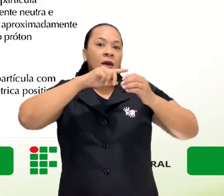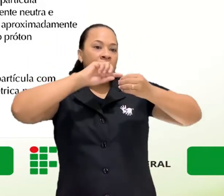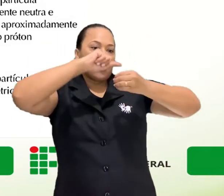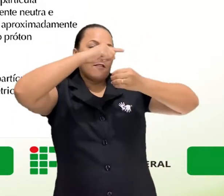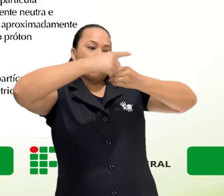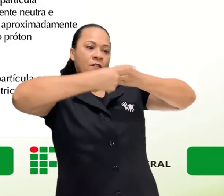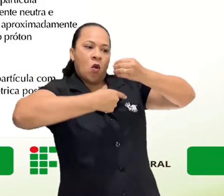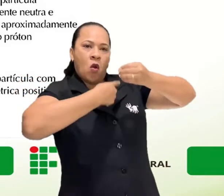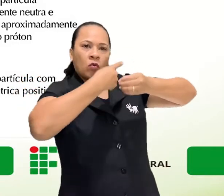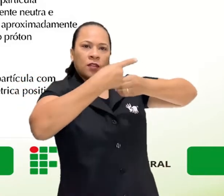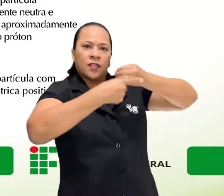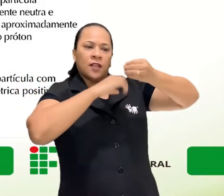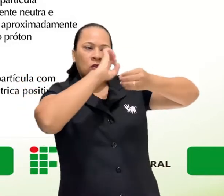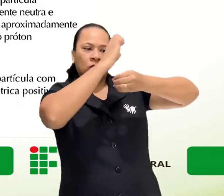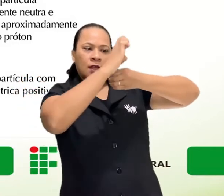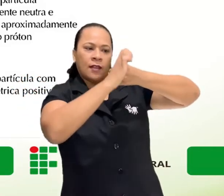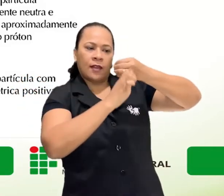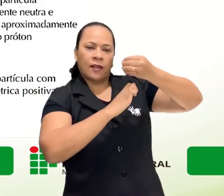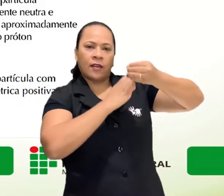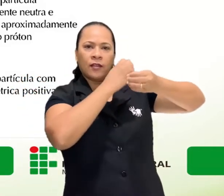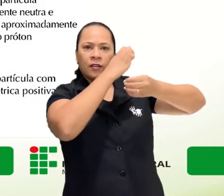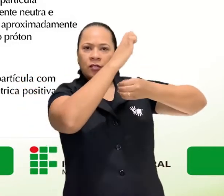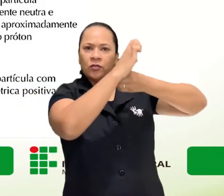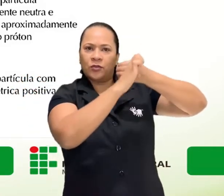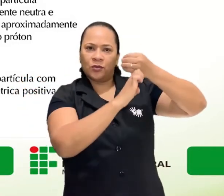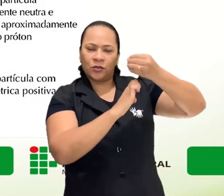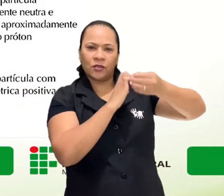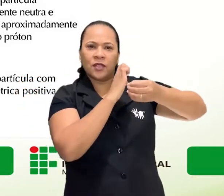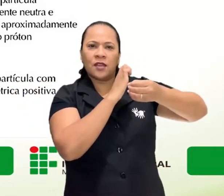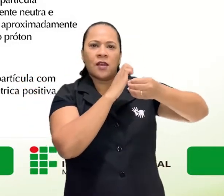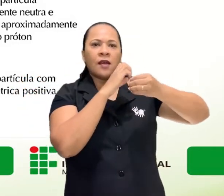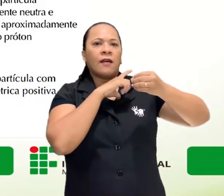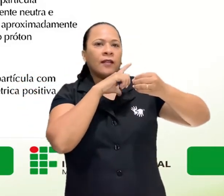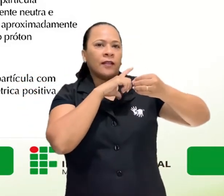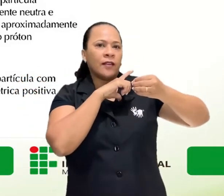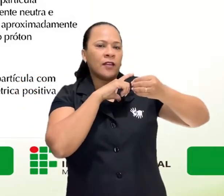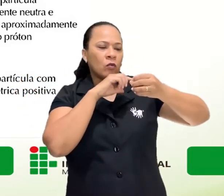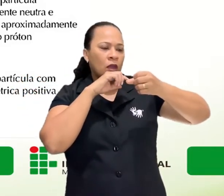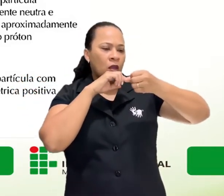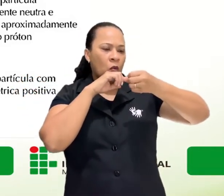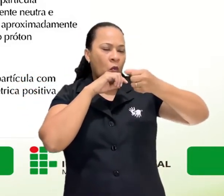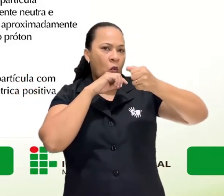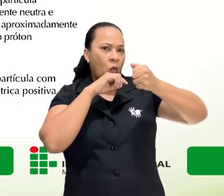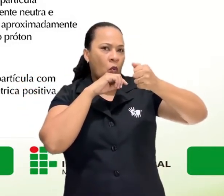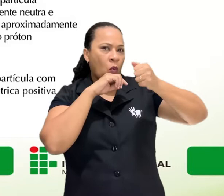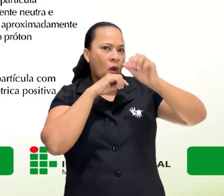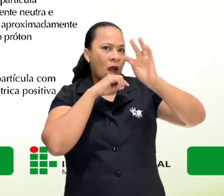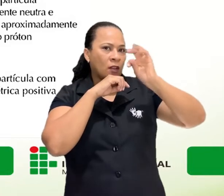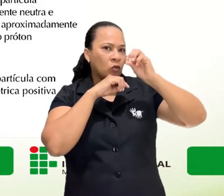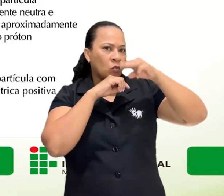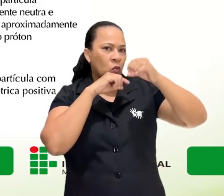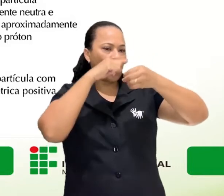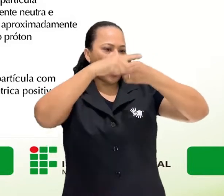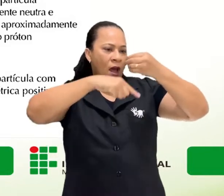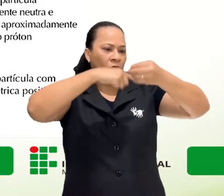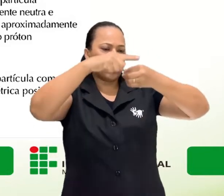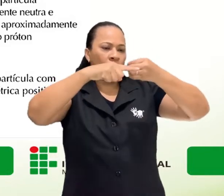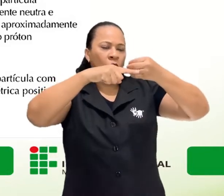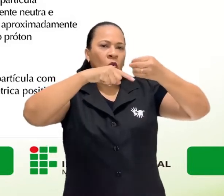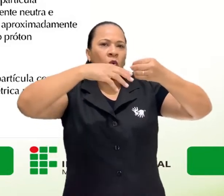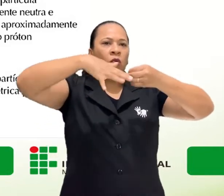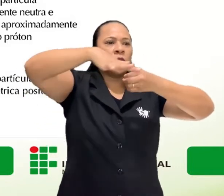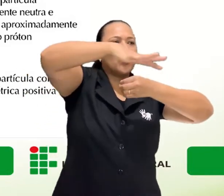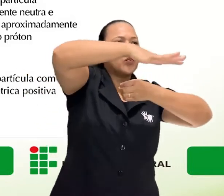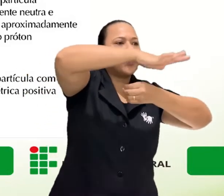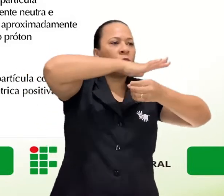em volta estão os elétrons, sendo que a maior parte do átomo é constituído de